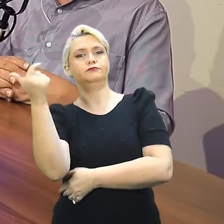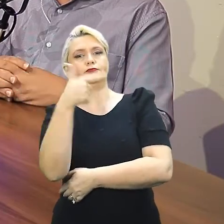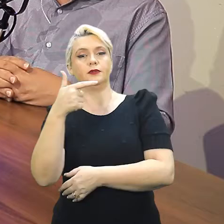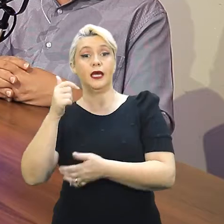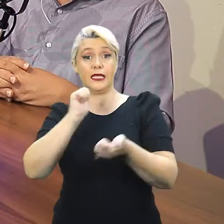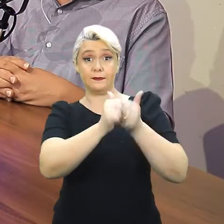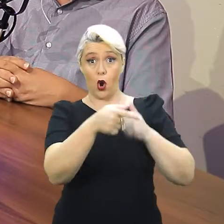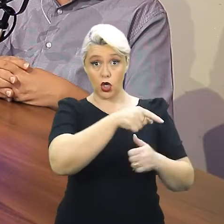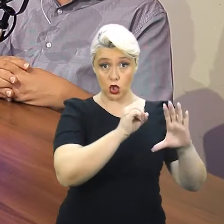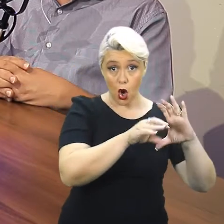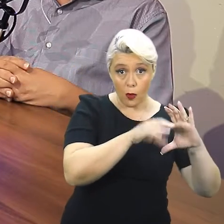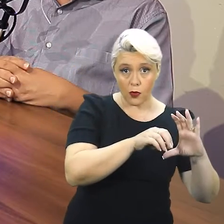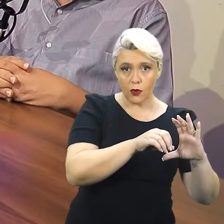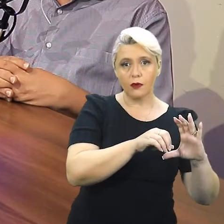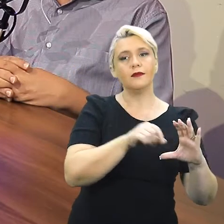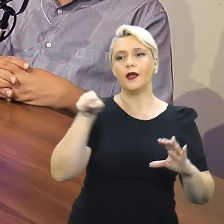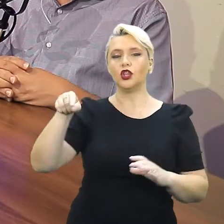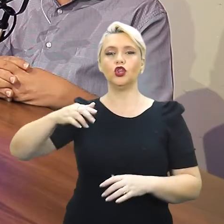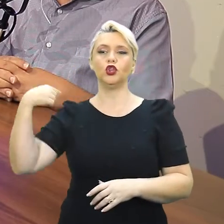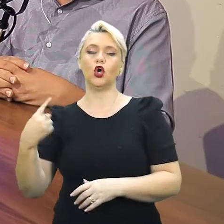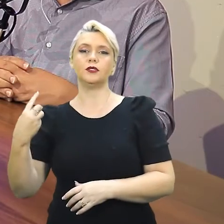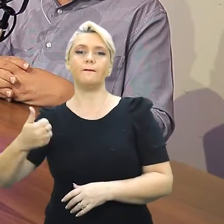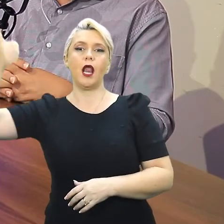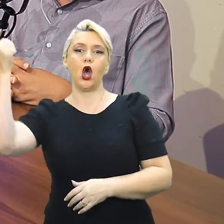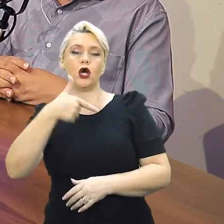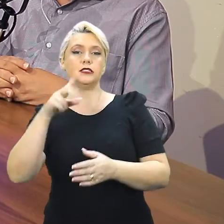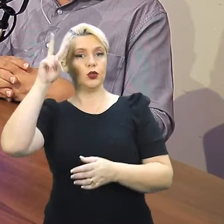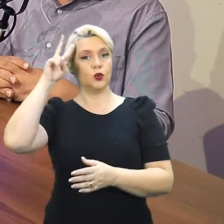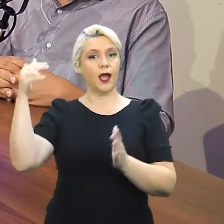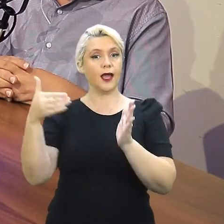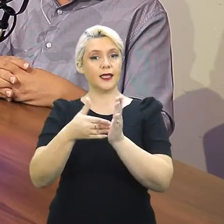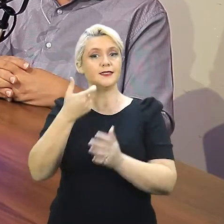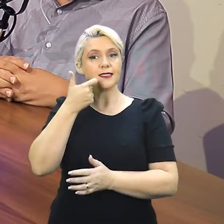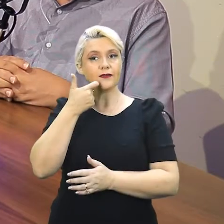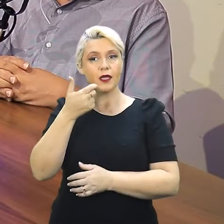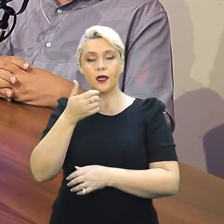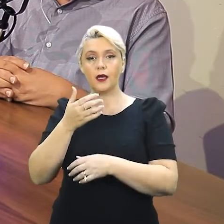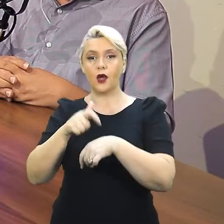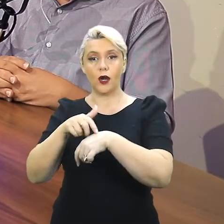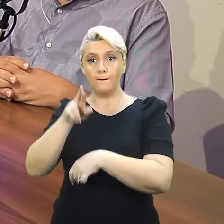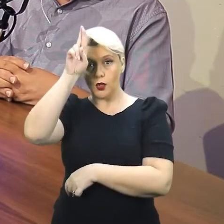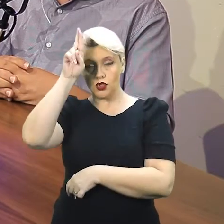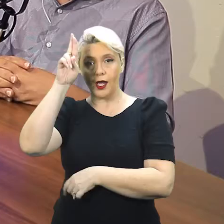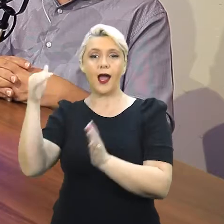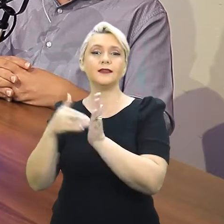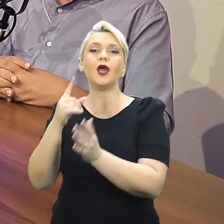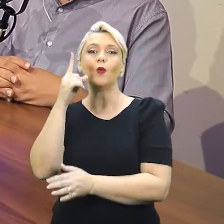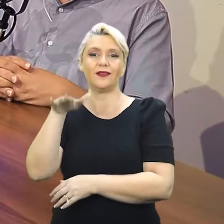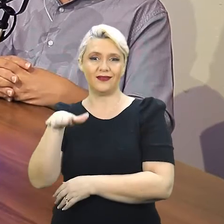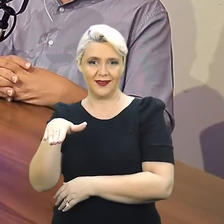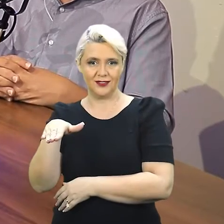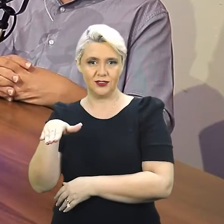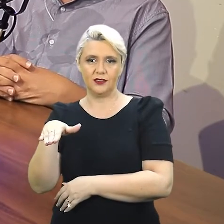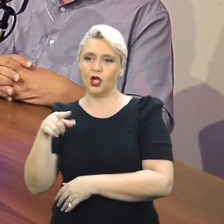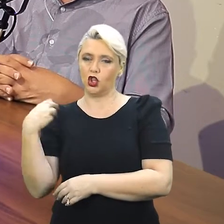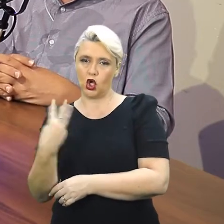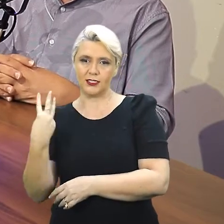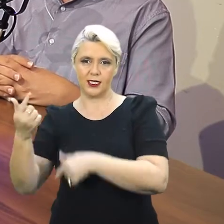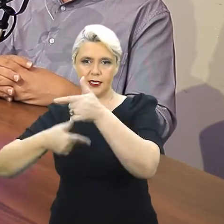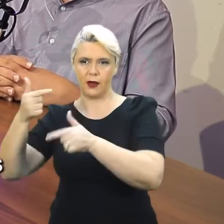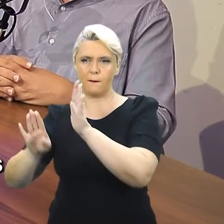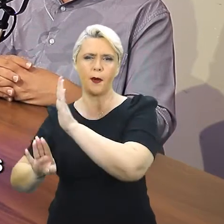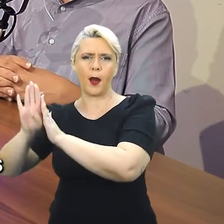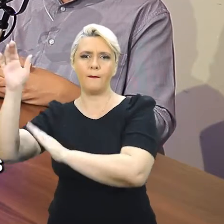esporte da Globo de segunda a sexta-feira, de meio-dia a 1 hora da tarde. Olha, gente, que coisa